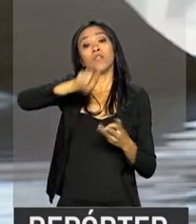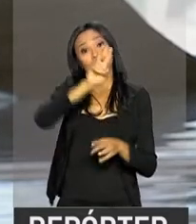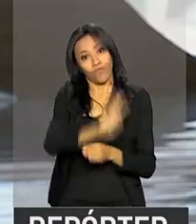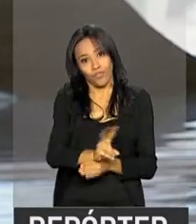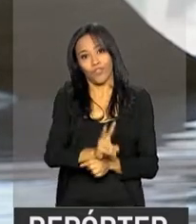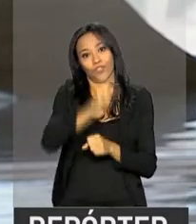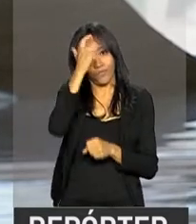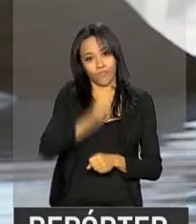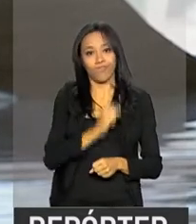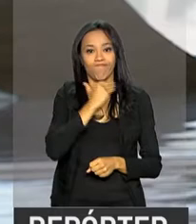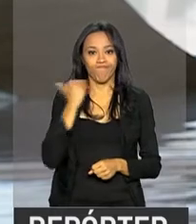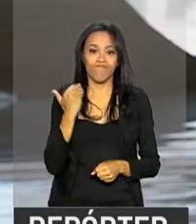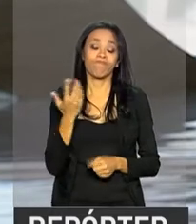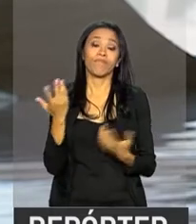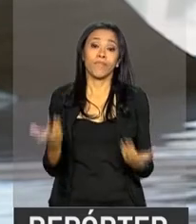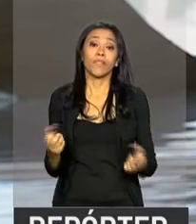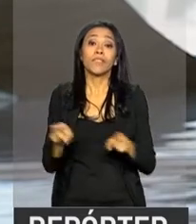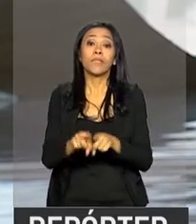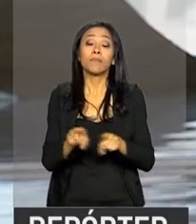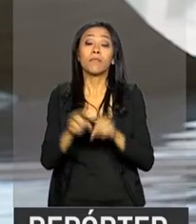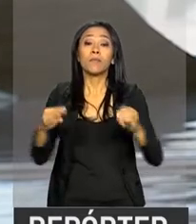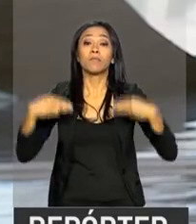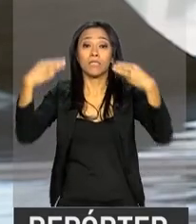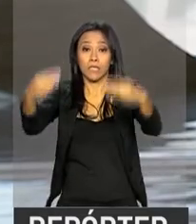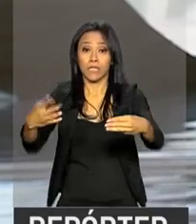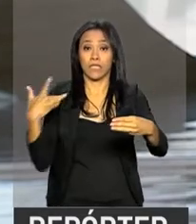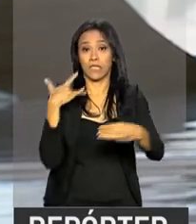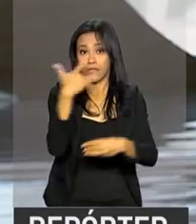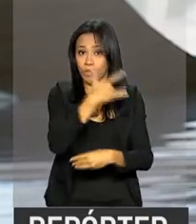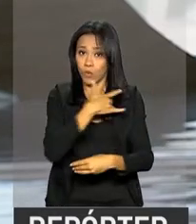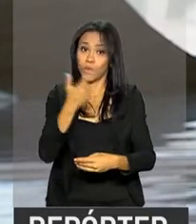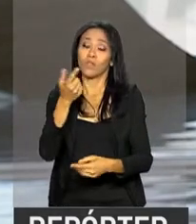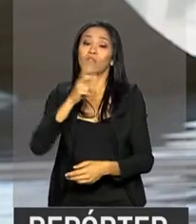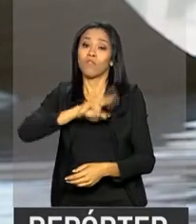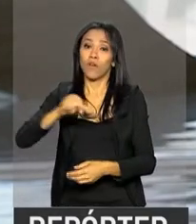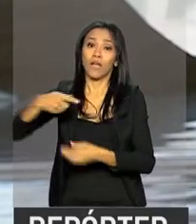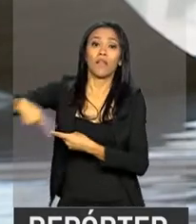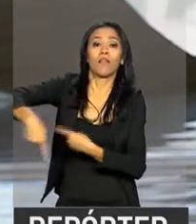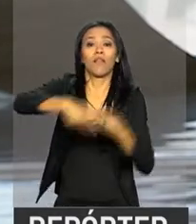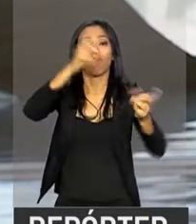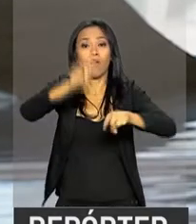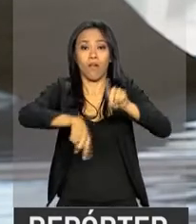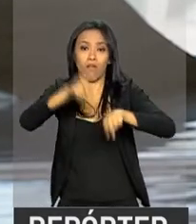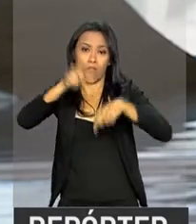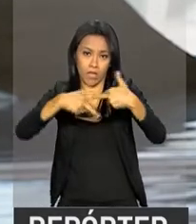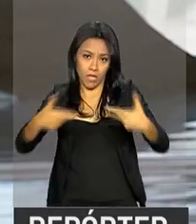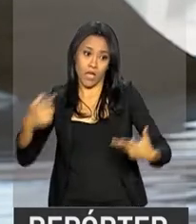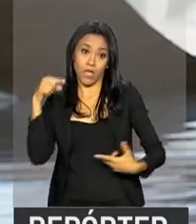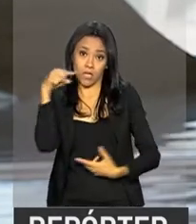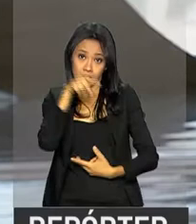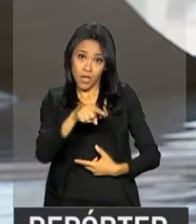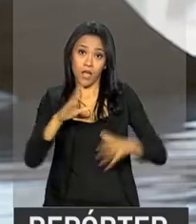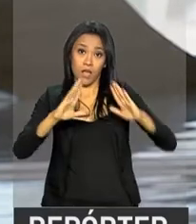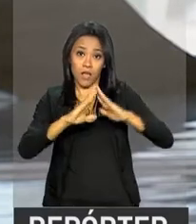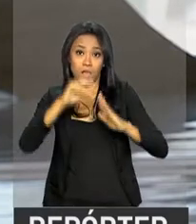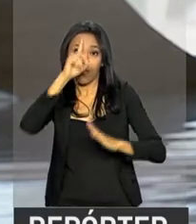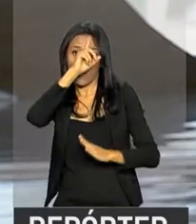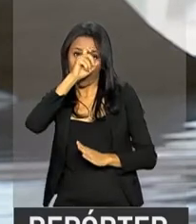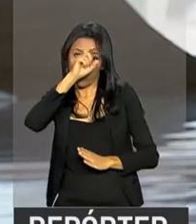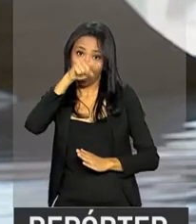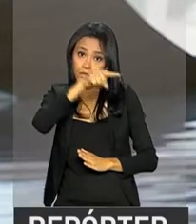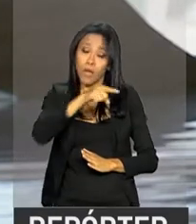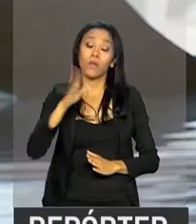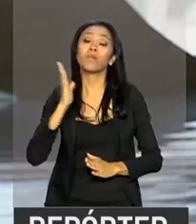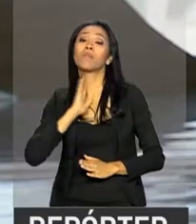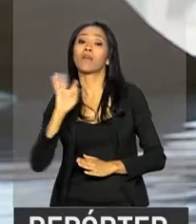saúde vai enviar equipamentos para o hospital pronto-socorro joão 23 que é referência em tratamento de queimaduras em